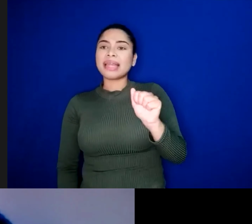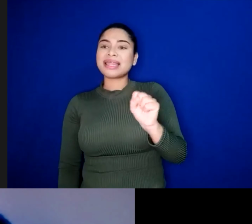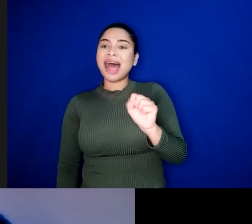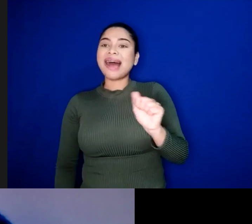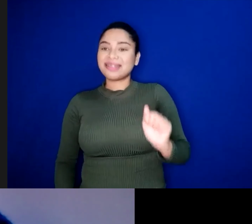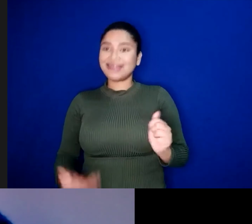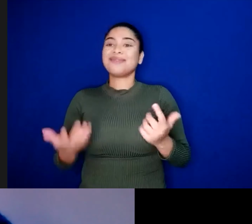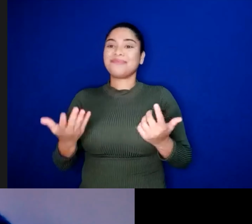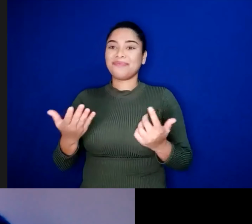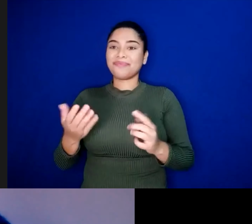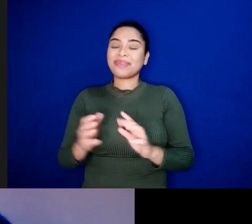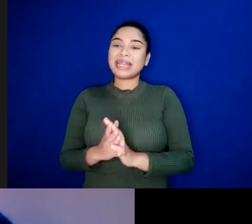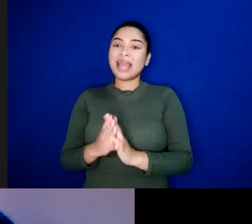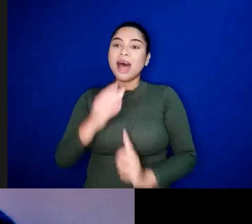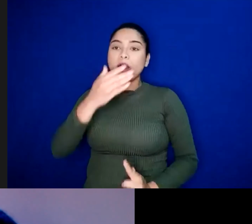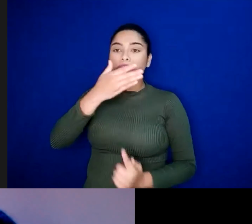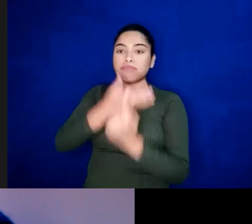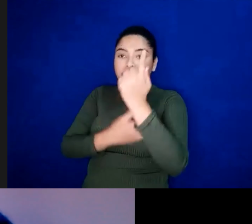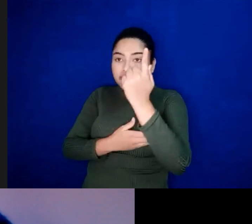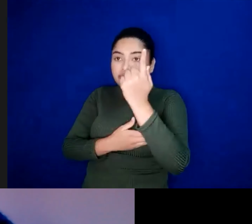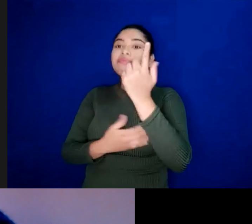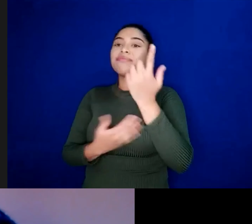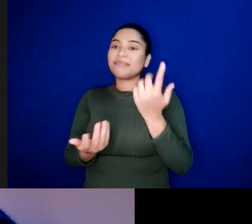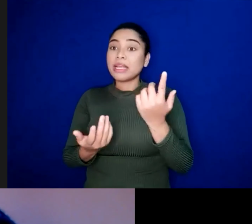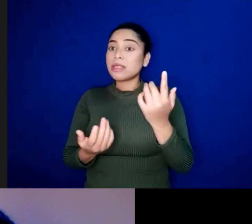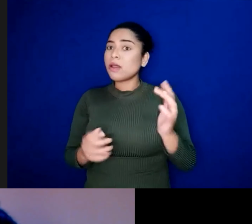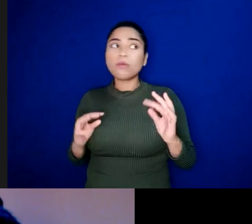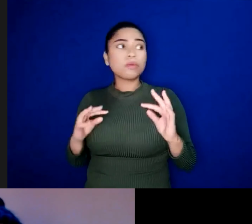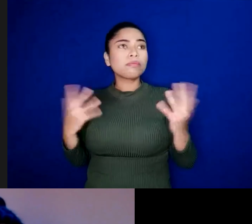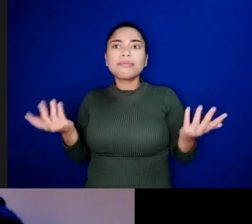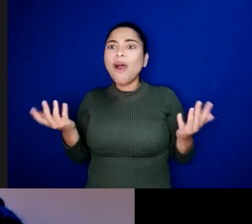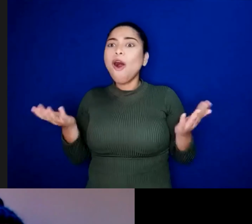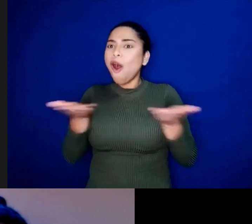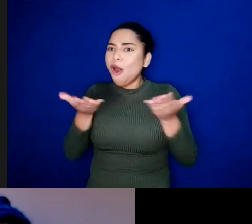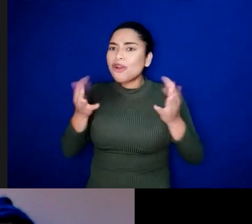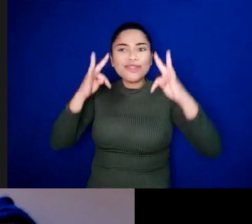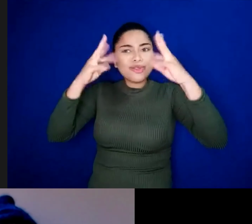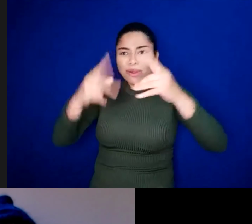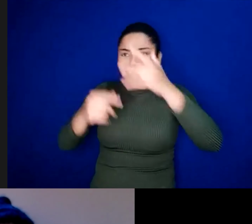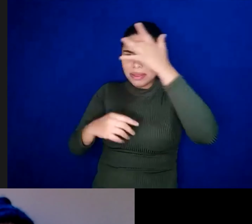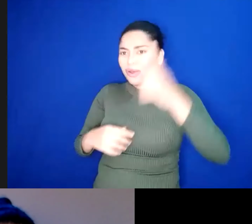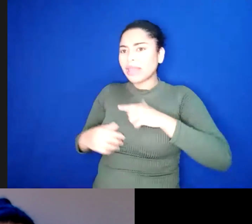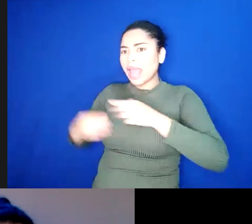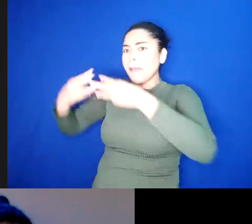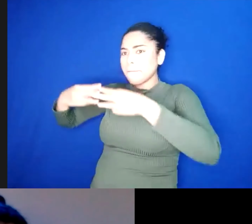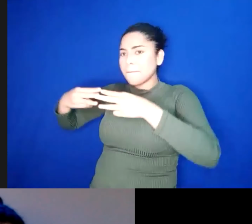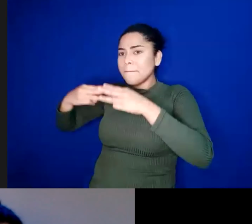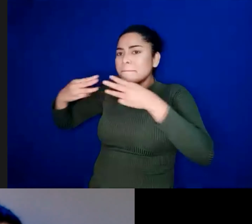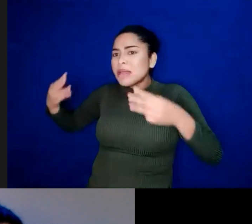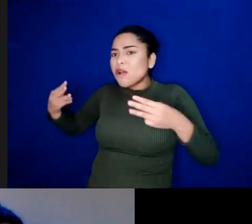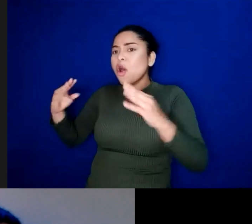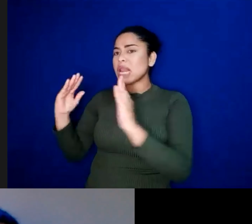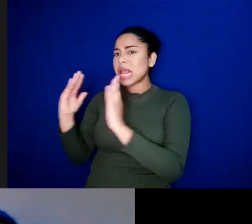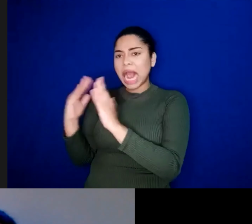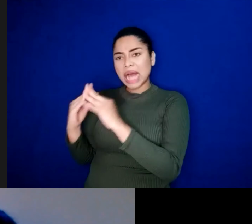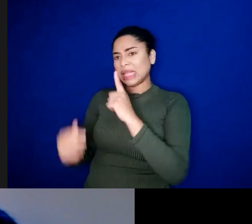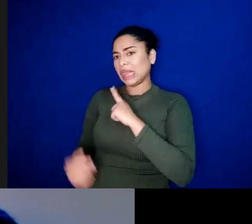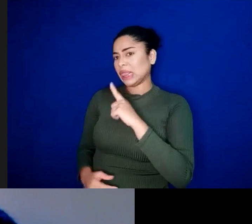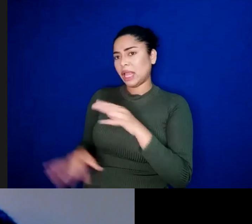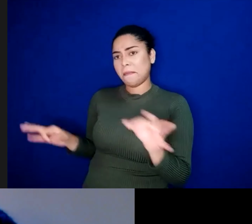popularizando hoje em dia praticamente toda pessoa tem um micro-ondas em casa e assim pai evoluindo como tudo bom trazer Nesse contexto das